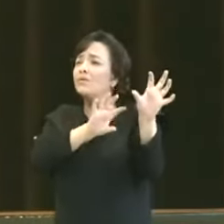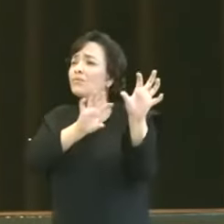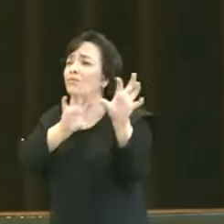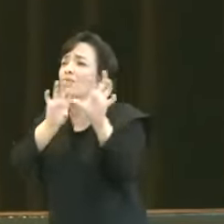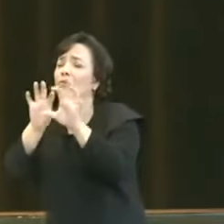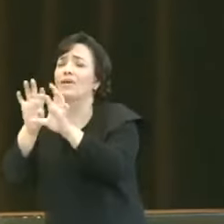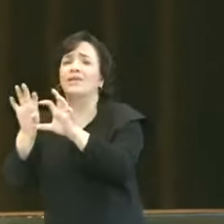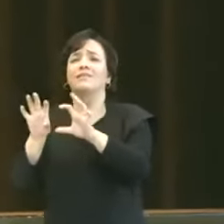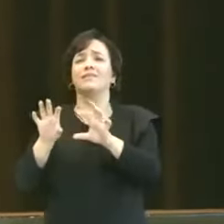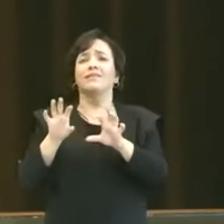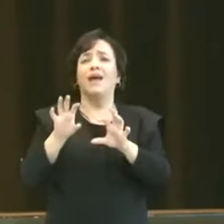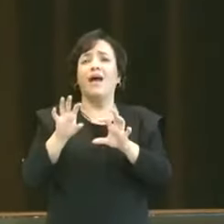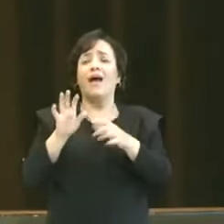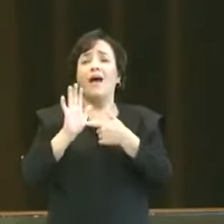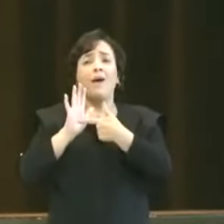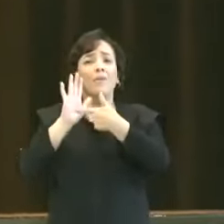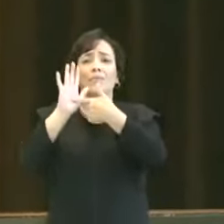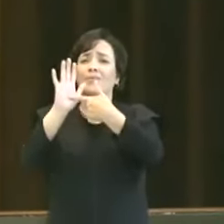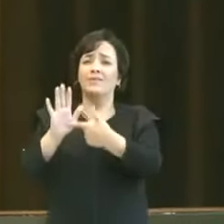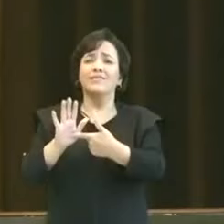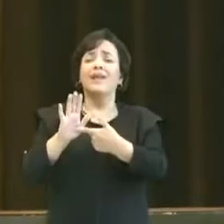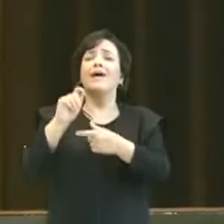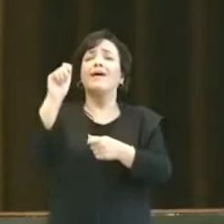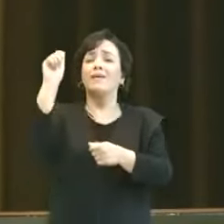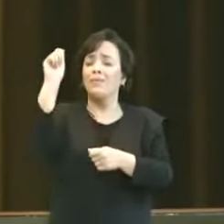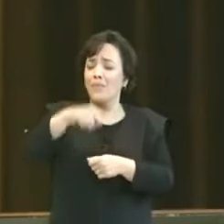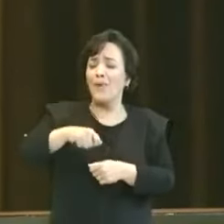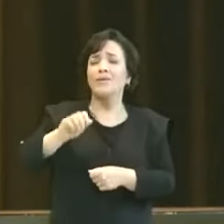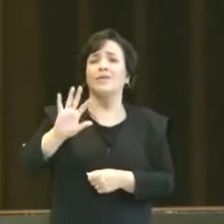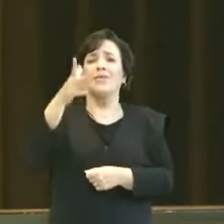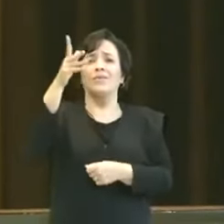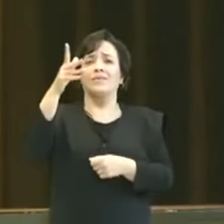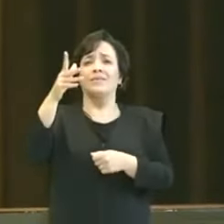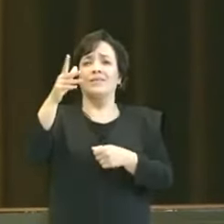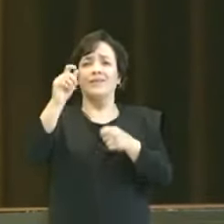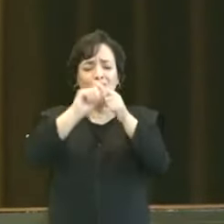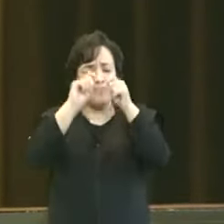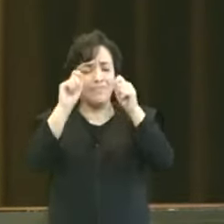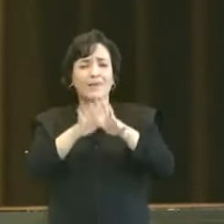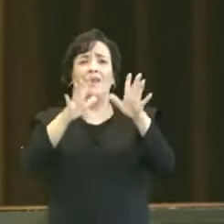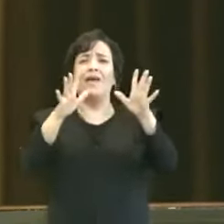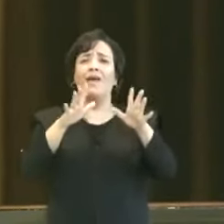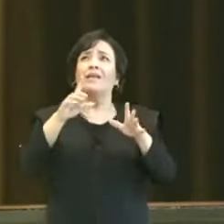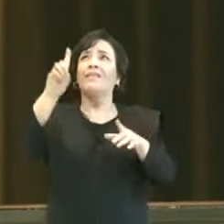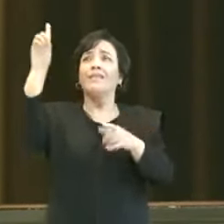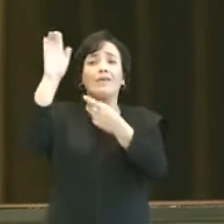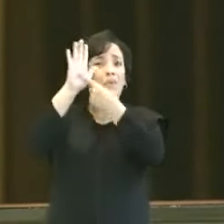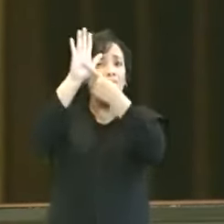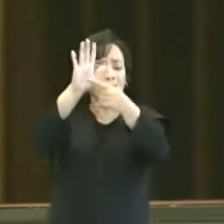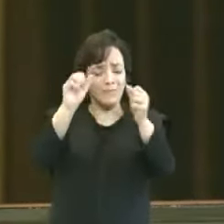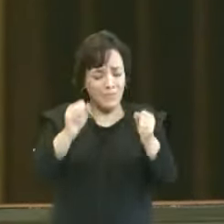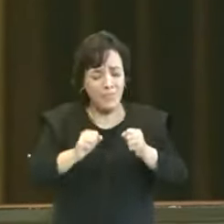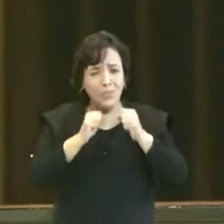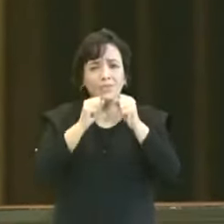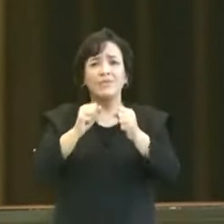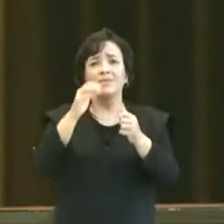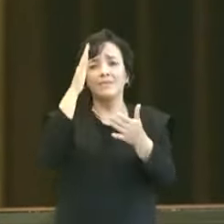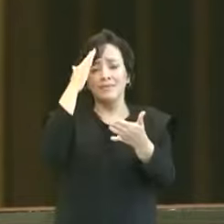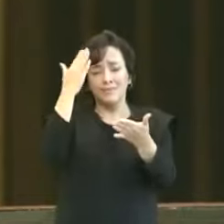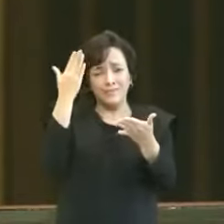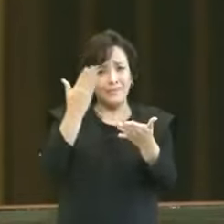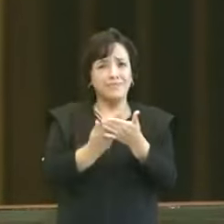o lugar onde as coisas acontecem, o lugar onde o poder de Deus se manifesta, nós sabemos, nós temos